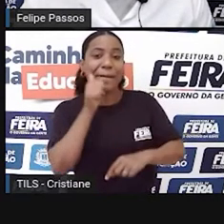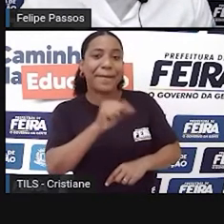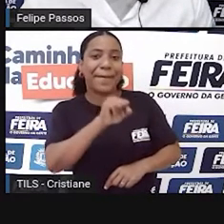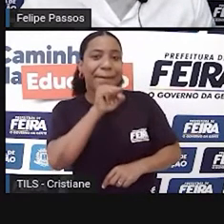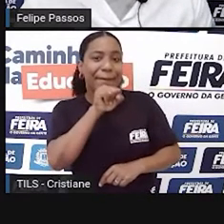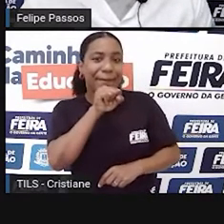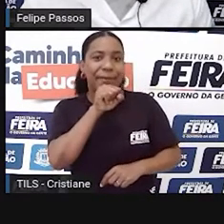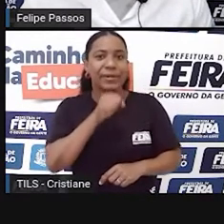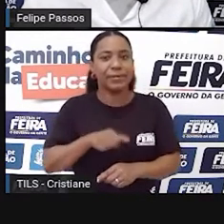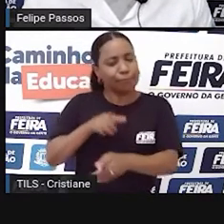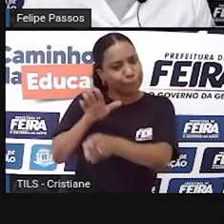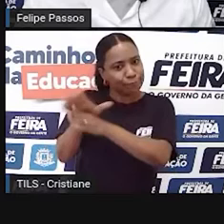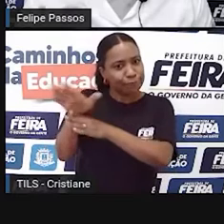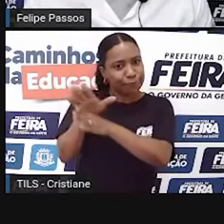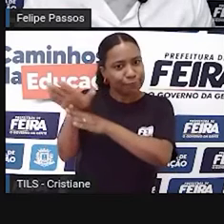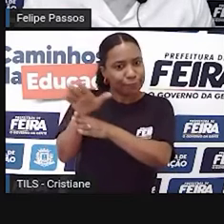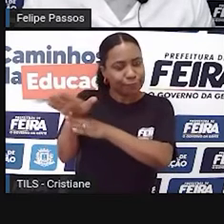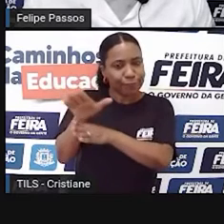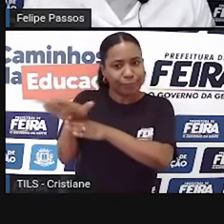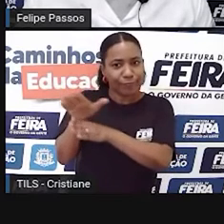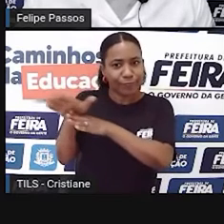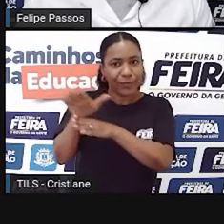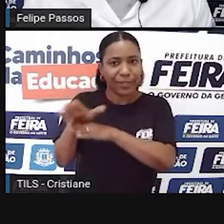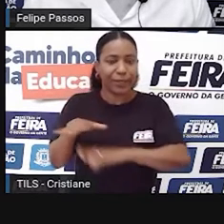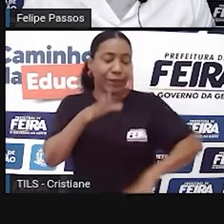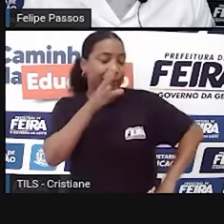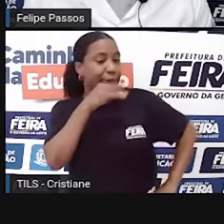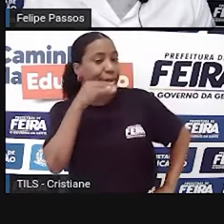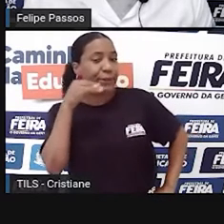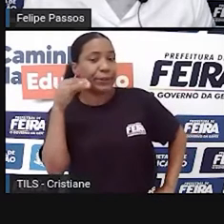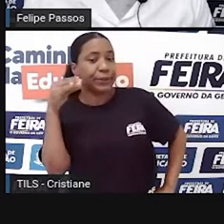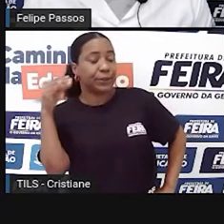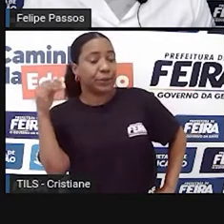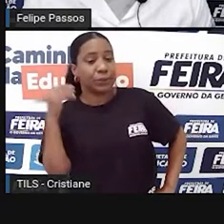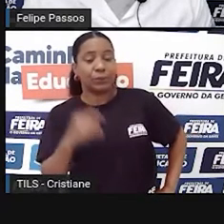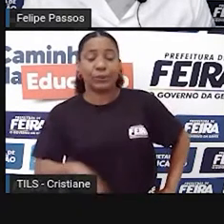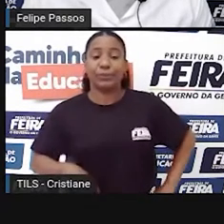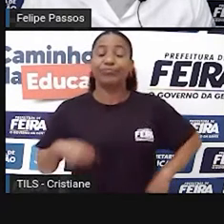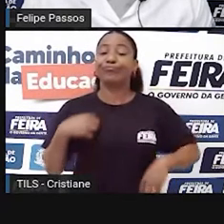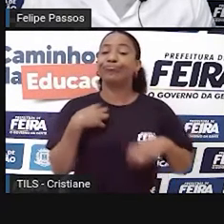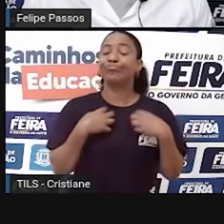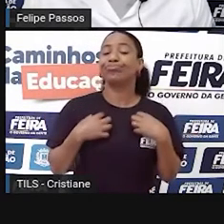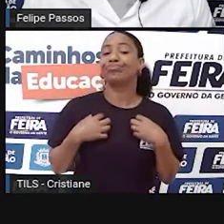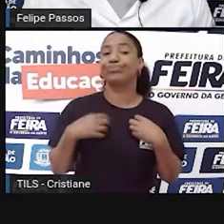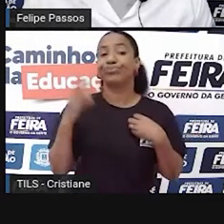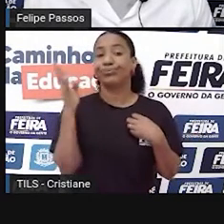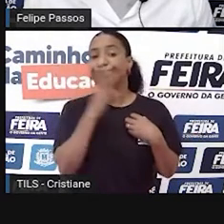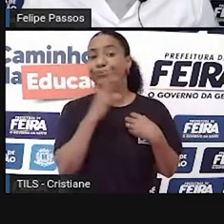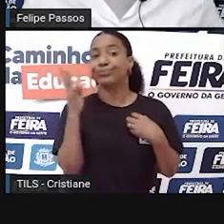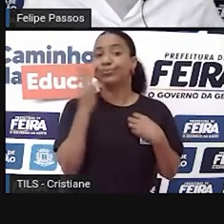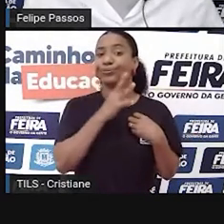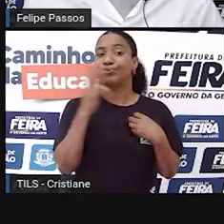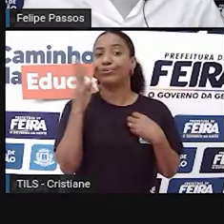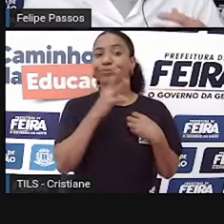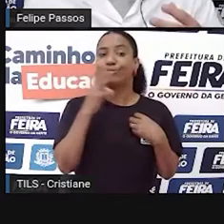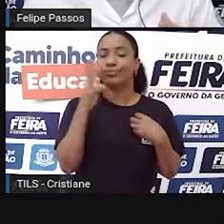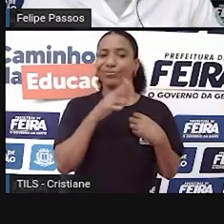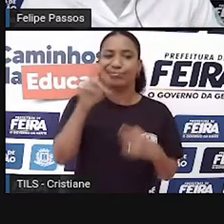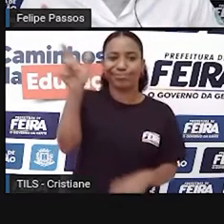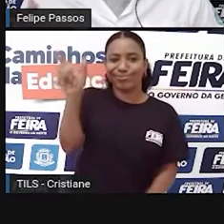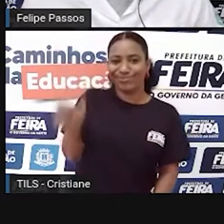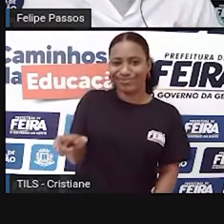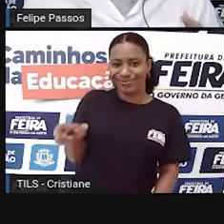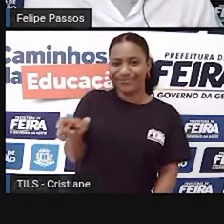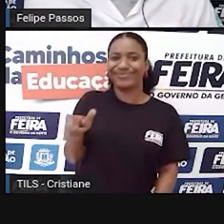aconselhar a mocinha. Super normal esses conflitos nessa idade, né? A pessoa ela tá ali naquela transição